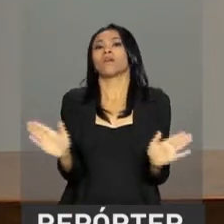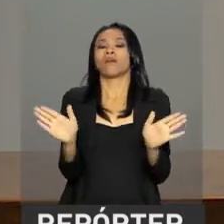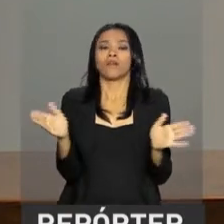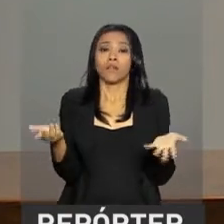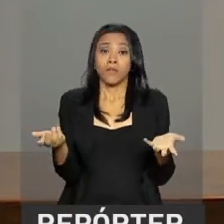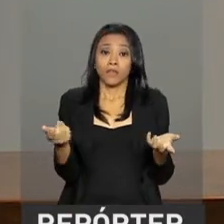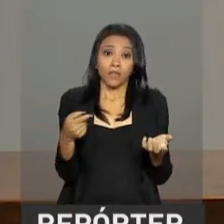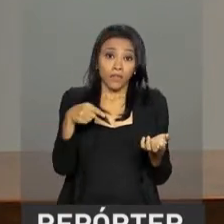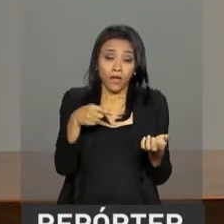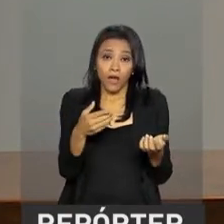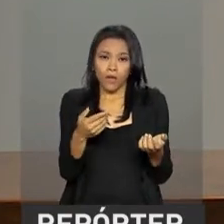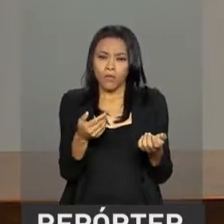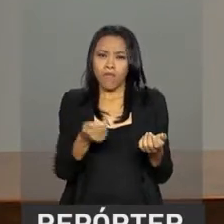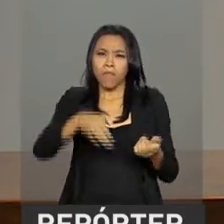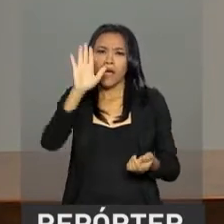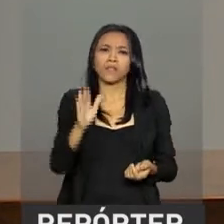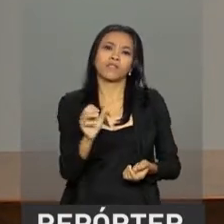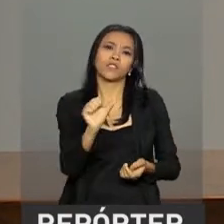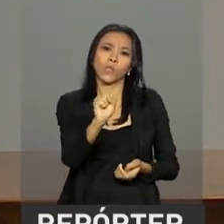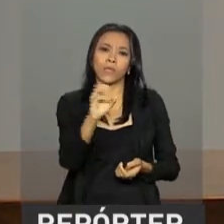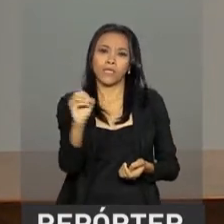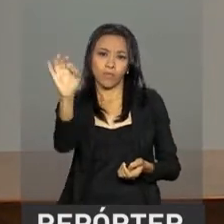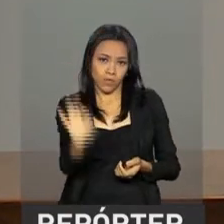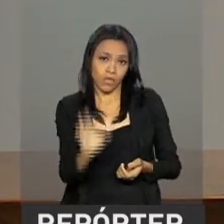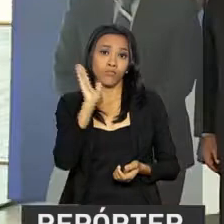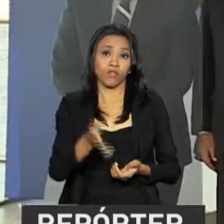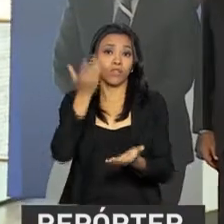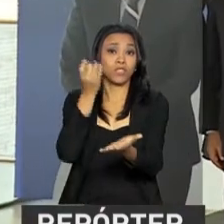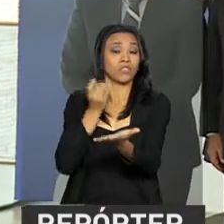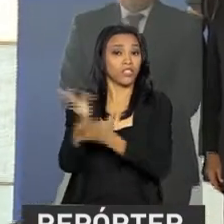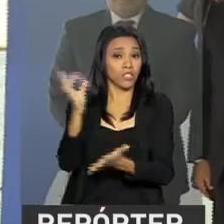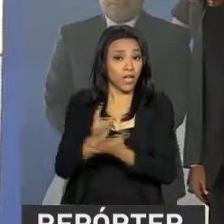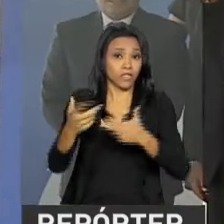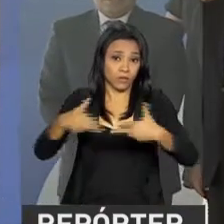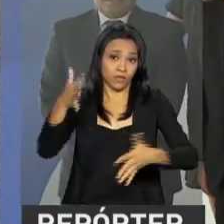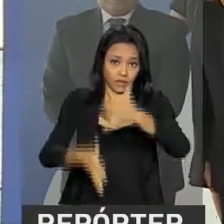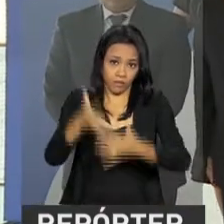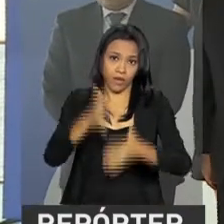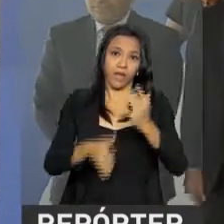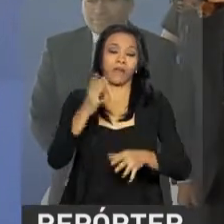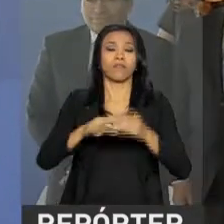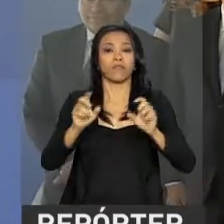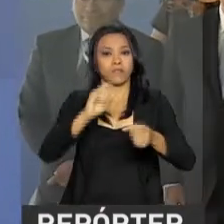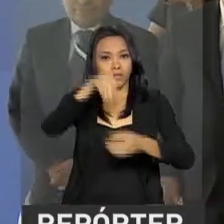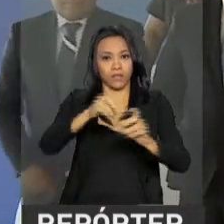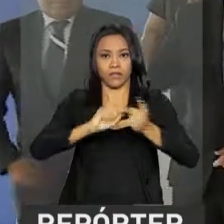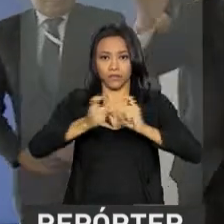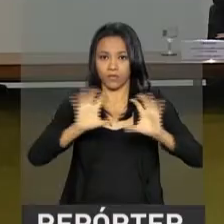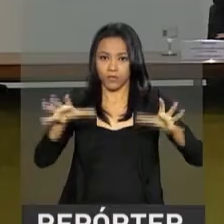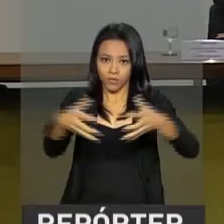quais quase 8 mais de 80 por cento já foram eliminadas as negociações entre o mercosul ea união européia